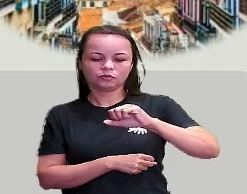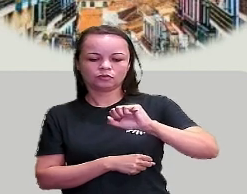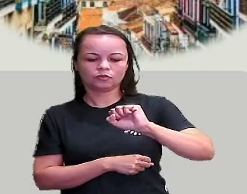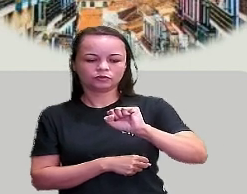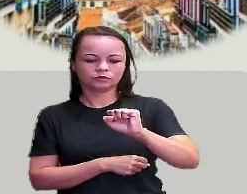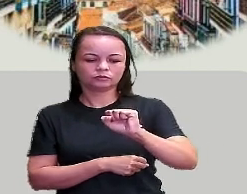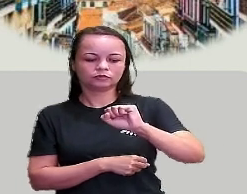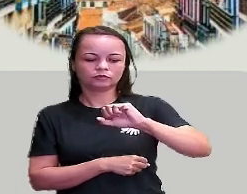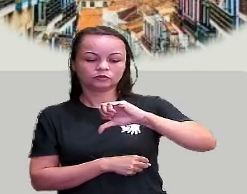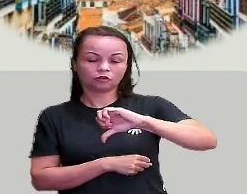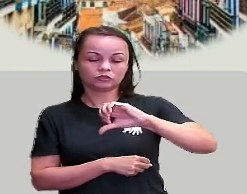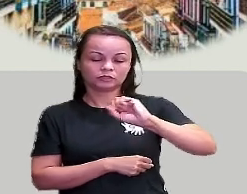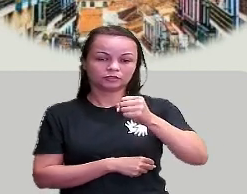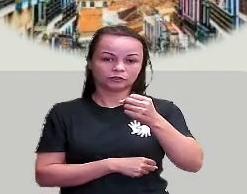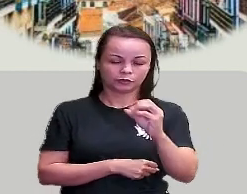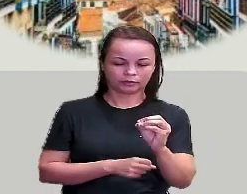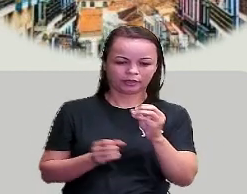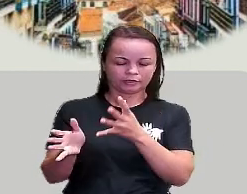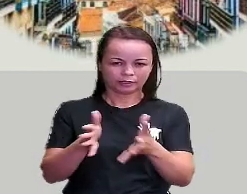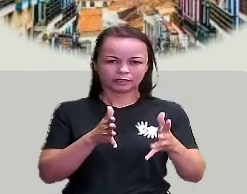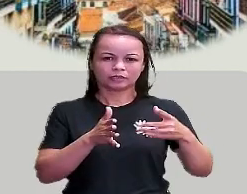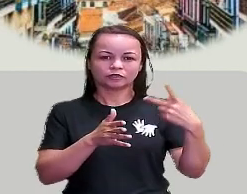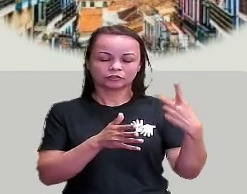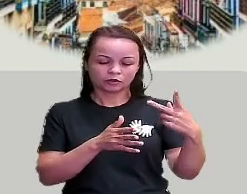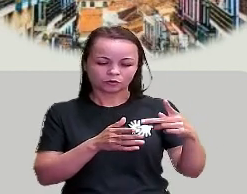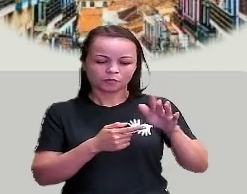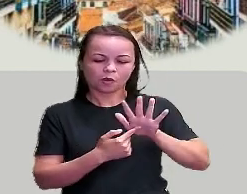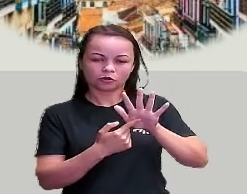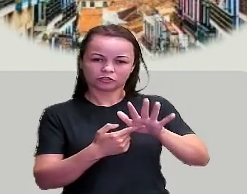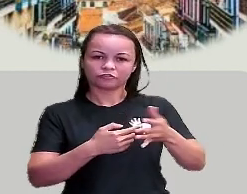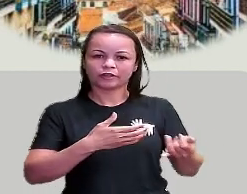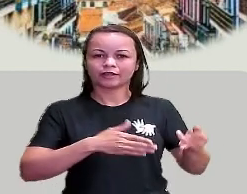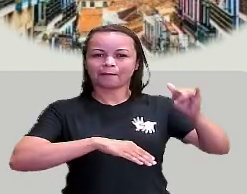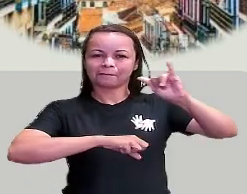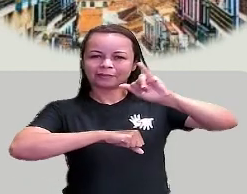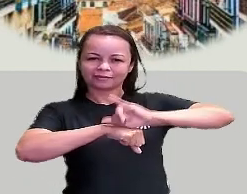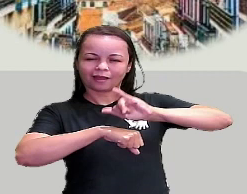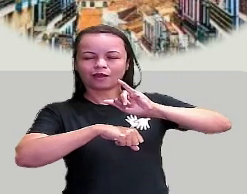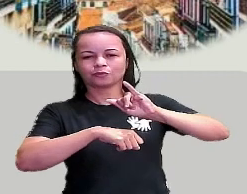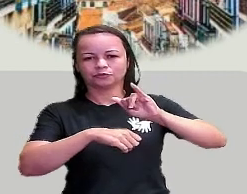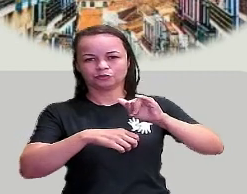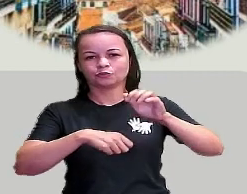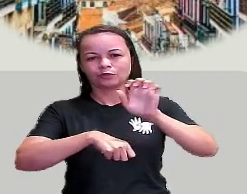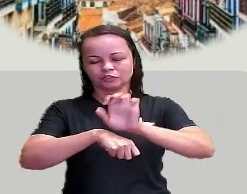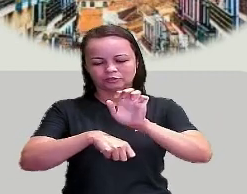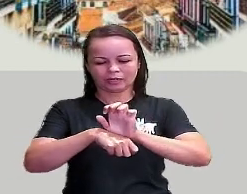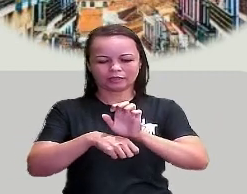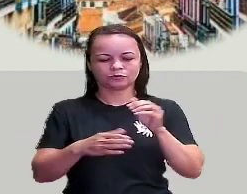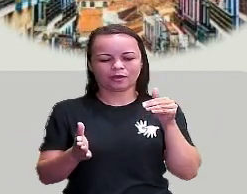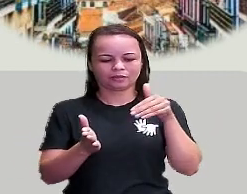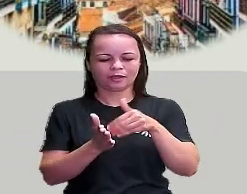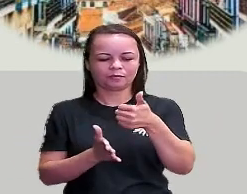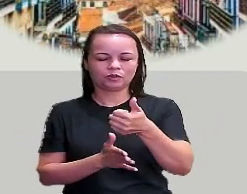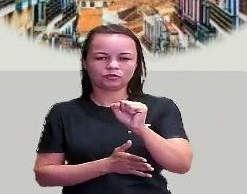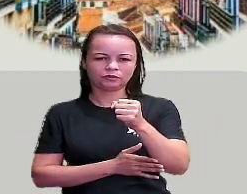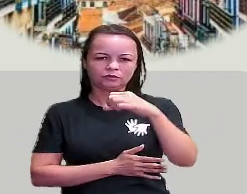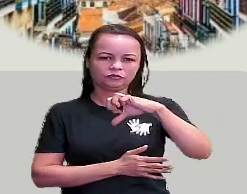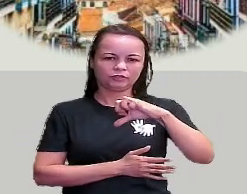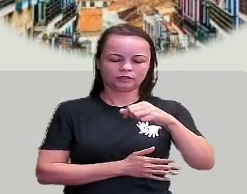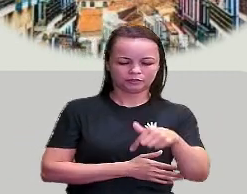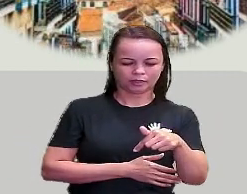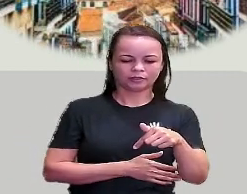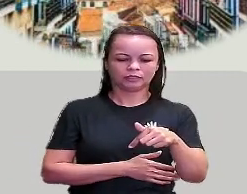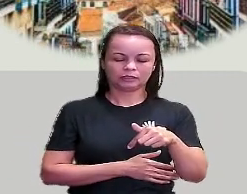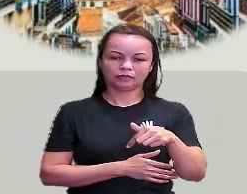Foi palco da Inconfidência Mineira, já foi capital do estado até 1897 e teve seus tempos de glória no período